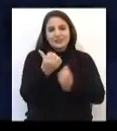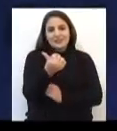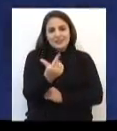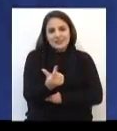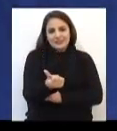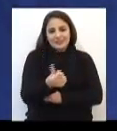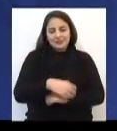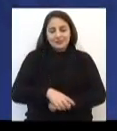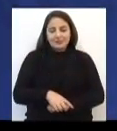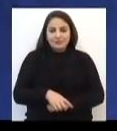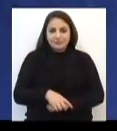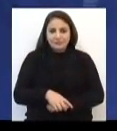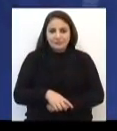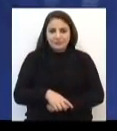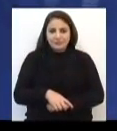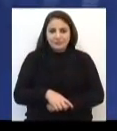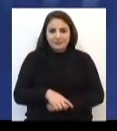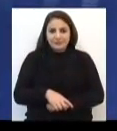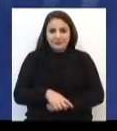16.